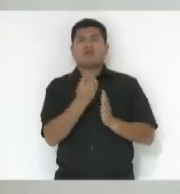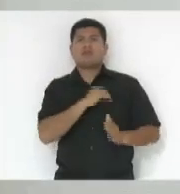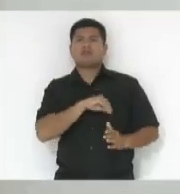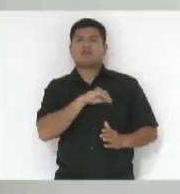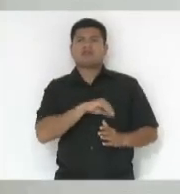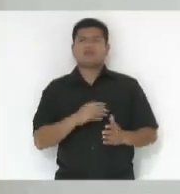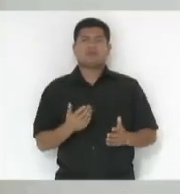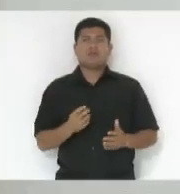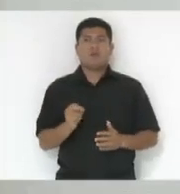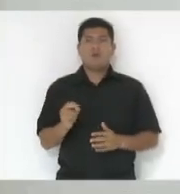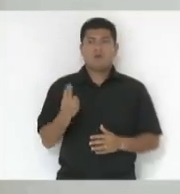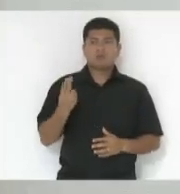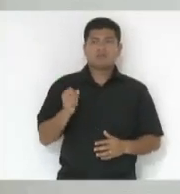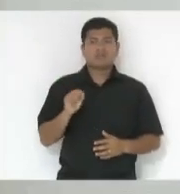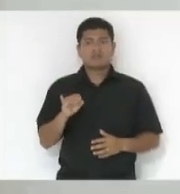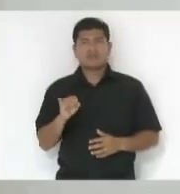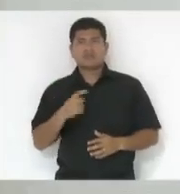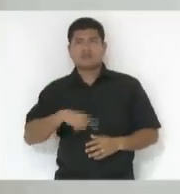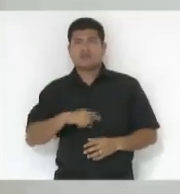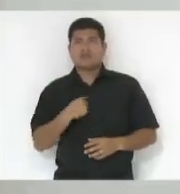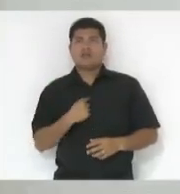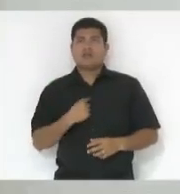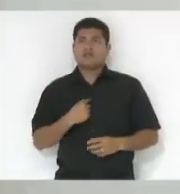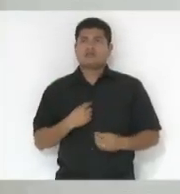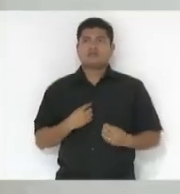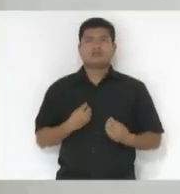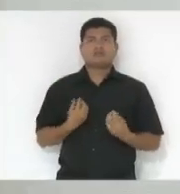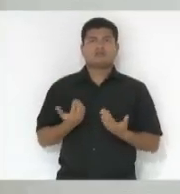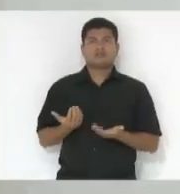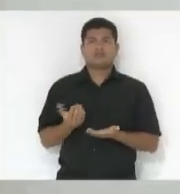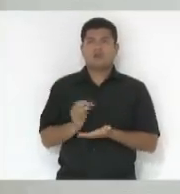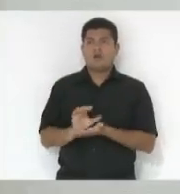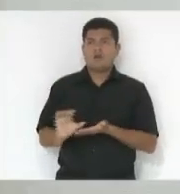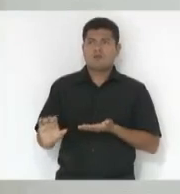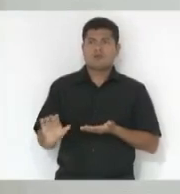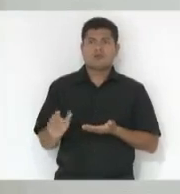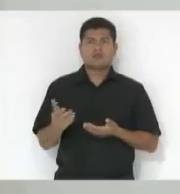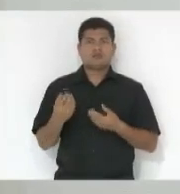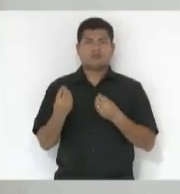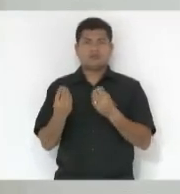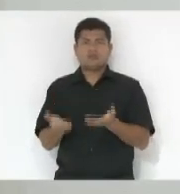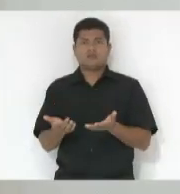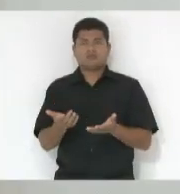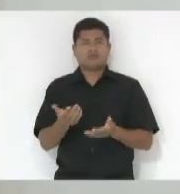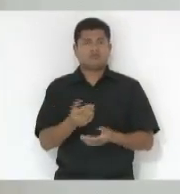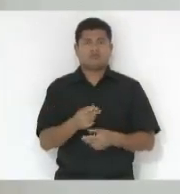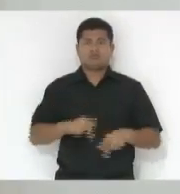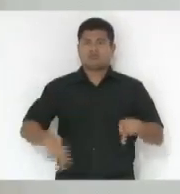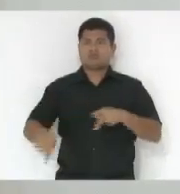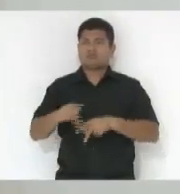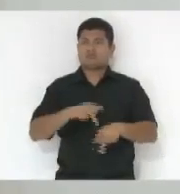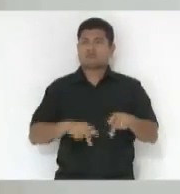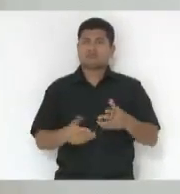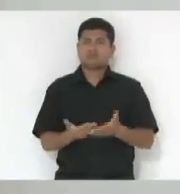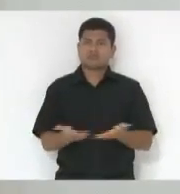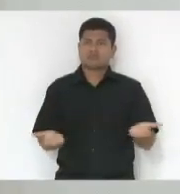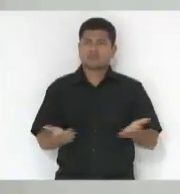iremos ou não jogar o custo de qualquer aumento para a população, se iremos aqui